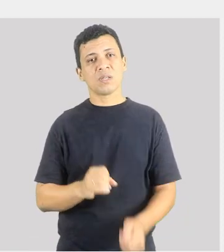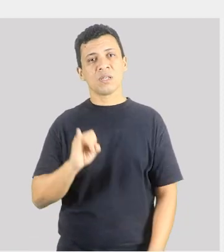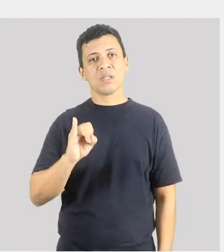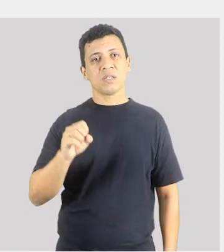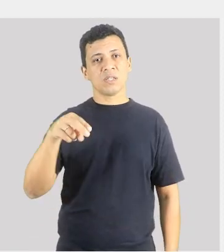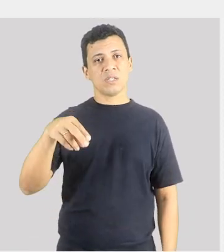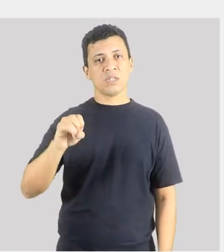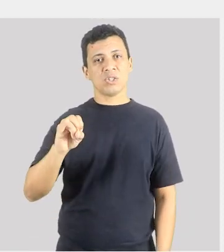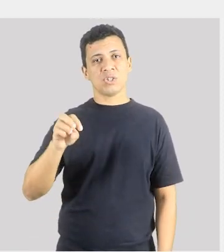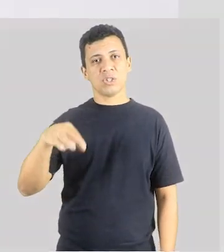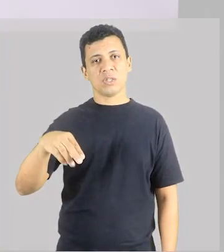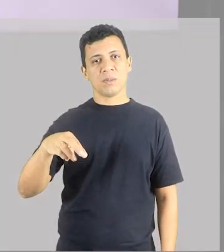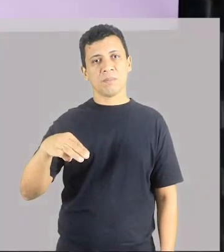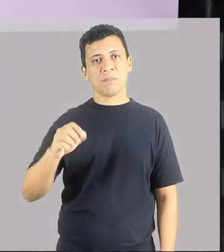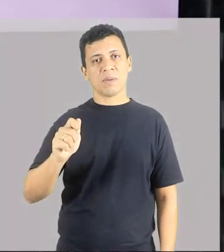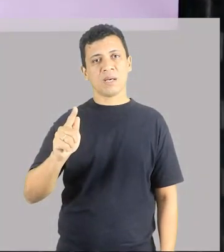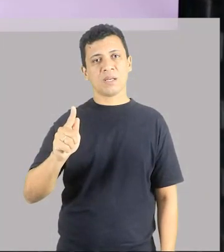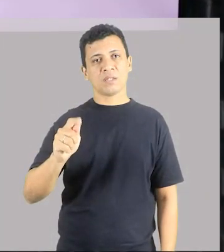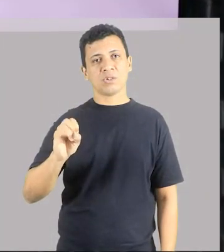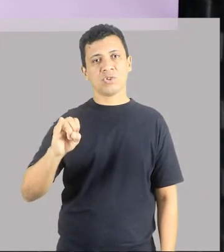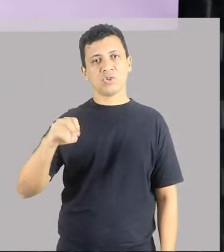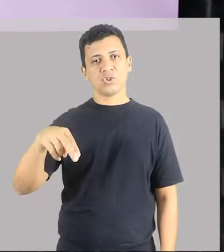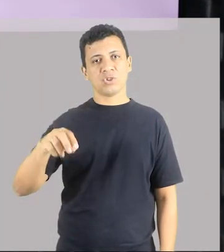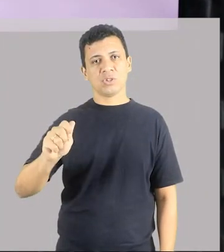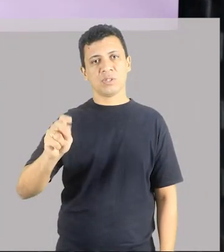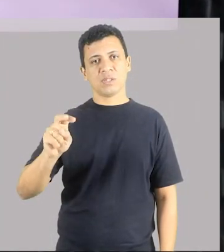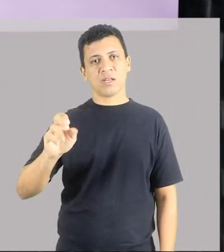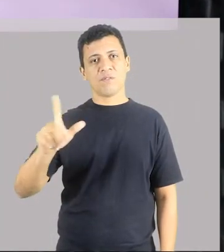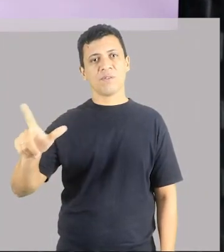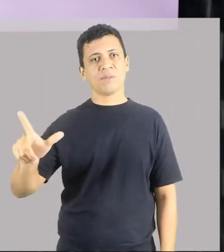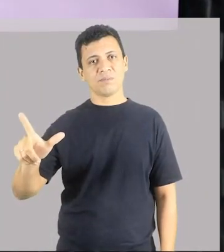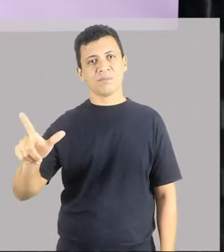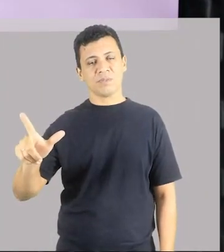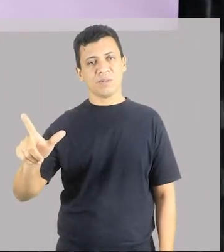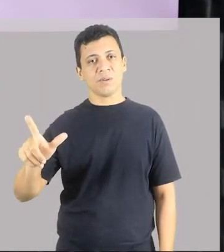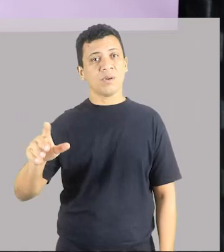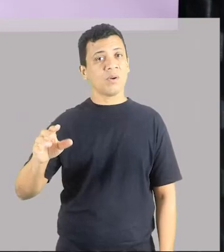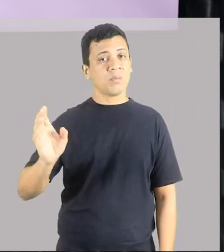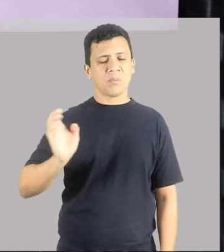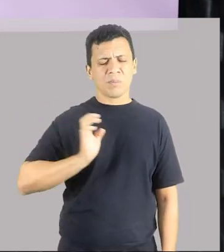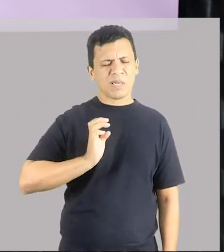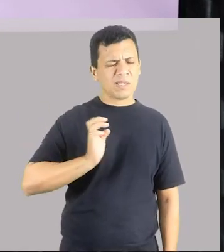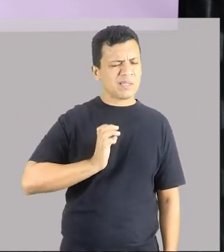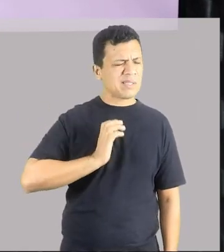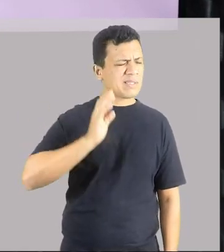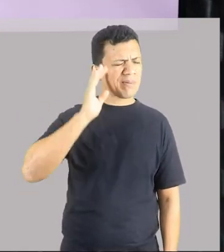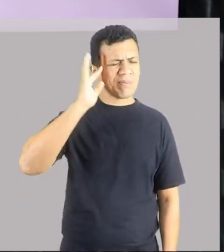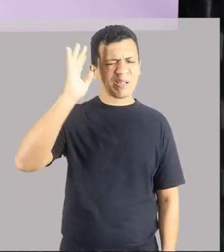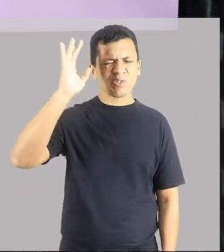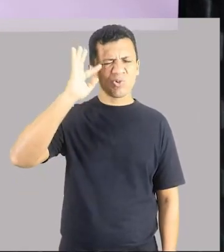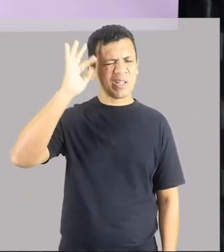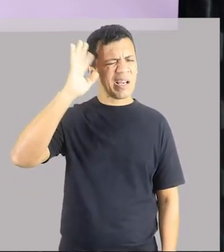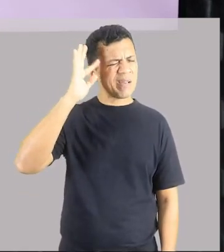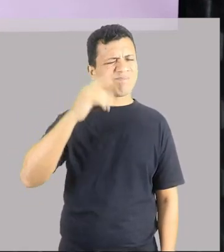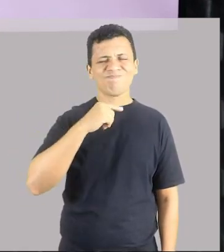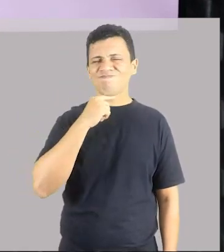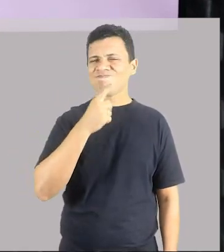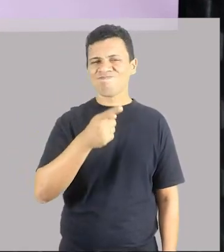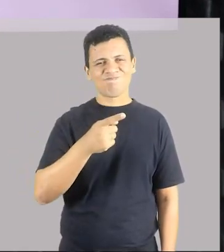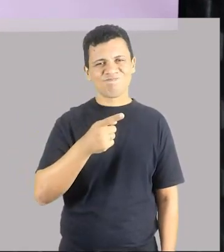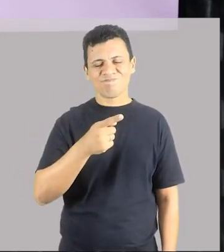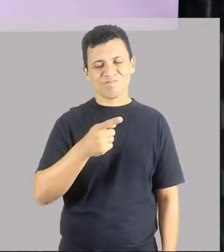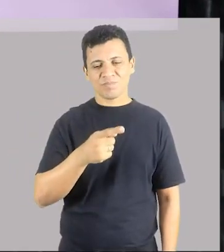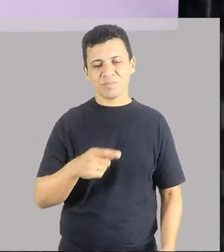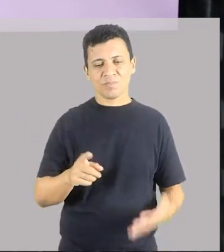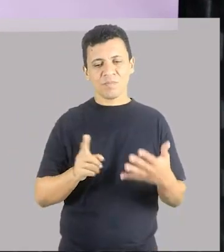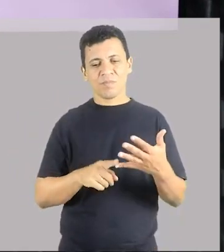inimaginável Olha a correspondência uma riqueza inimaginável quer dizer que a gente não consegue imaginar